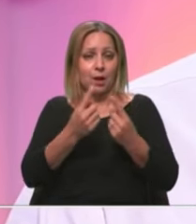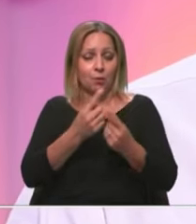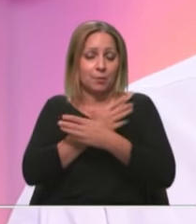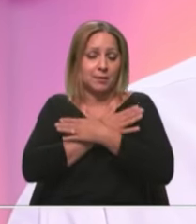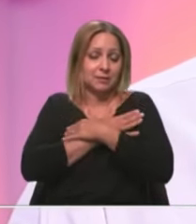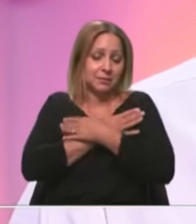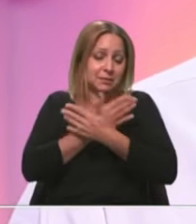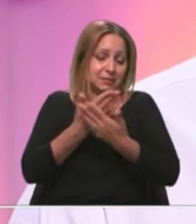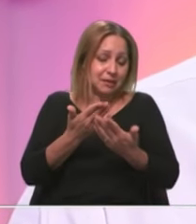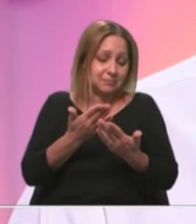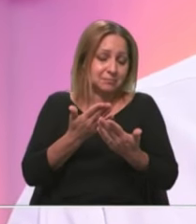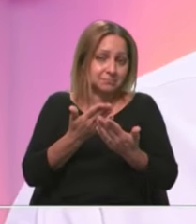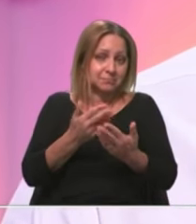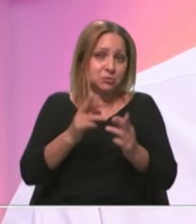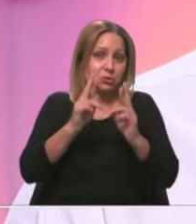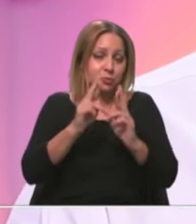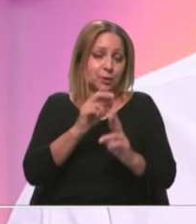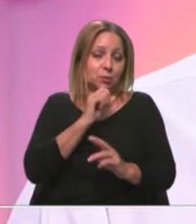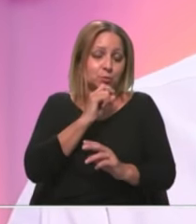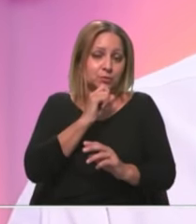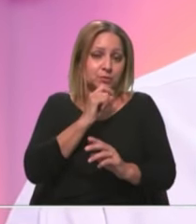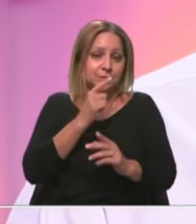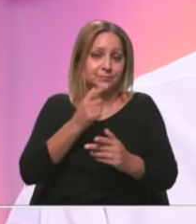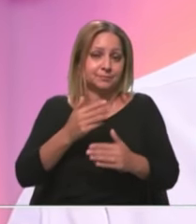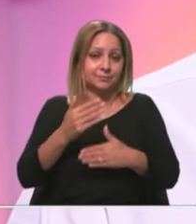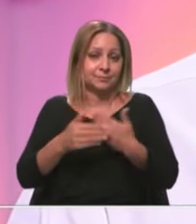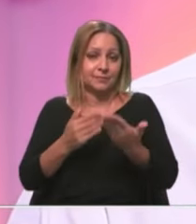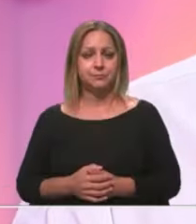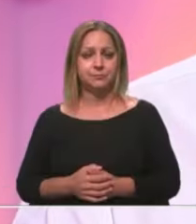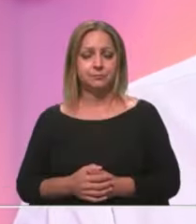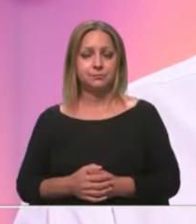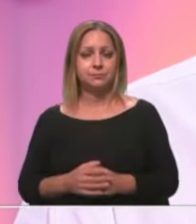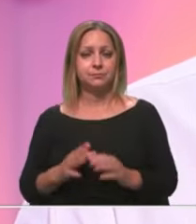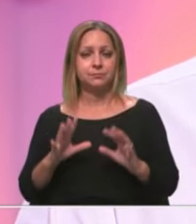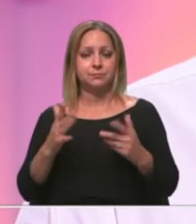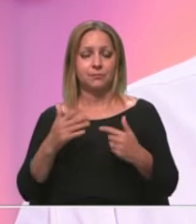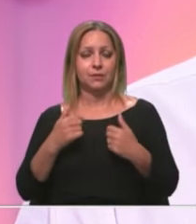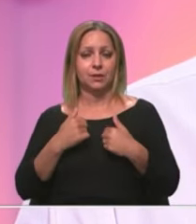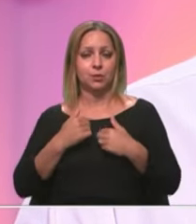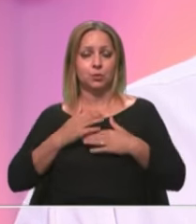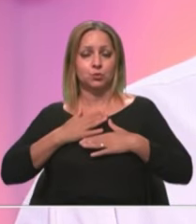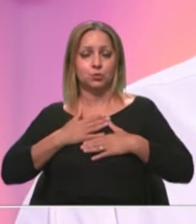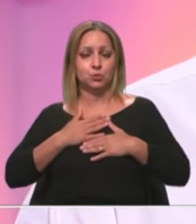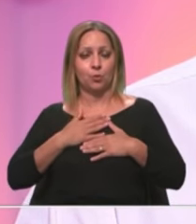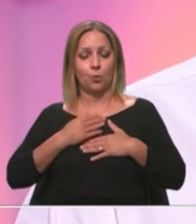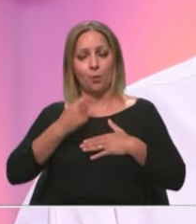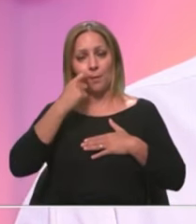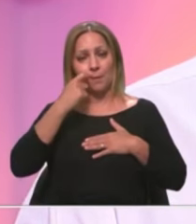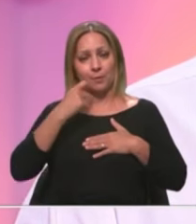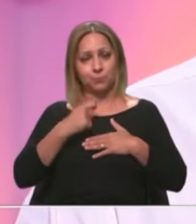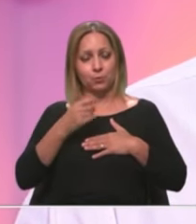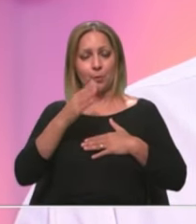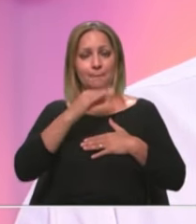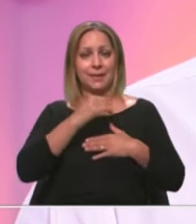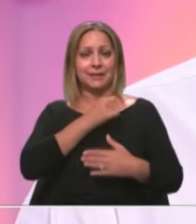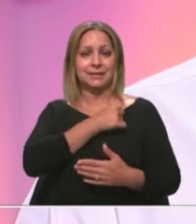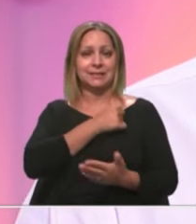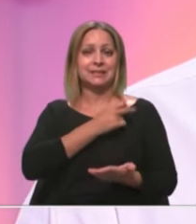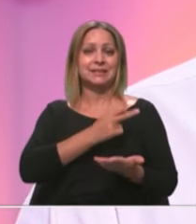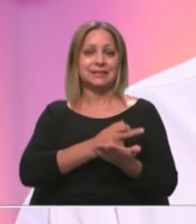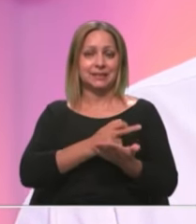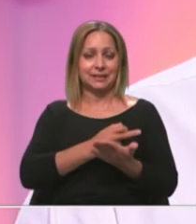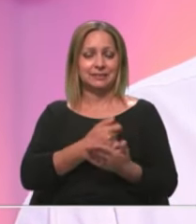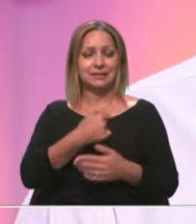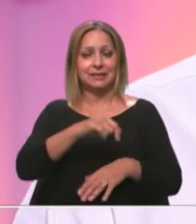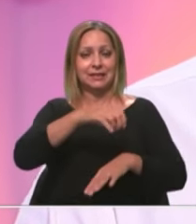amizade e e pronto e que a vida siga para a frente eu sou uma pessoa mais caseira como tenho a quinta tenho os